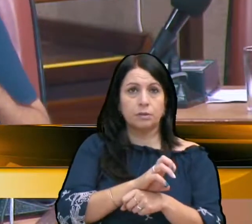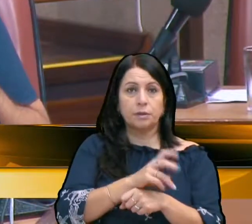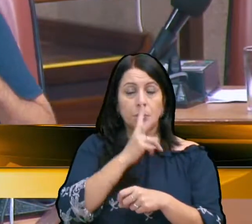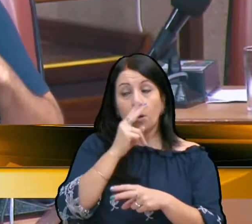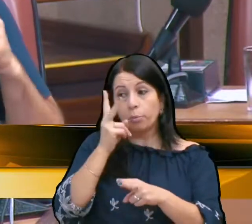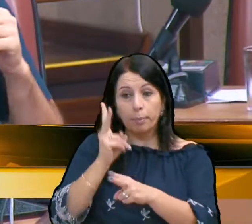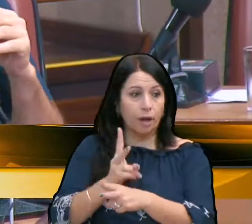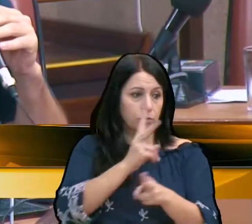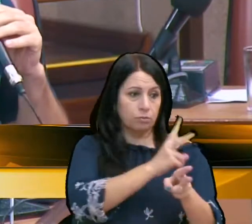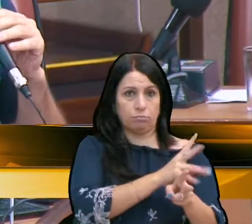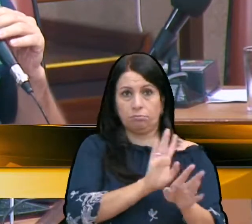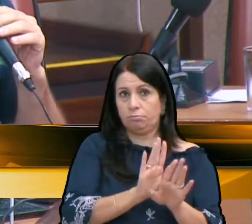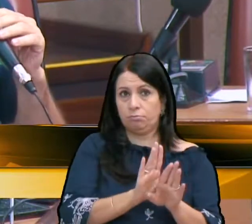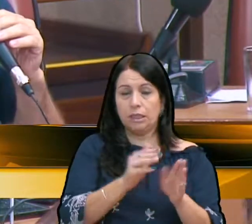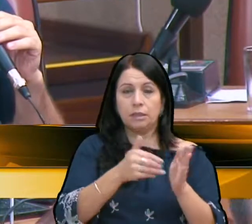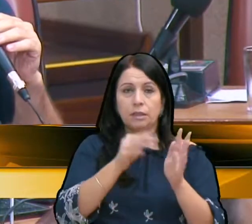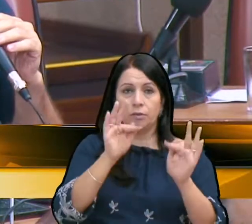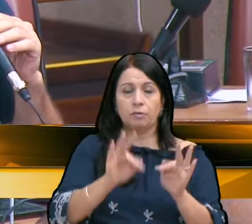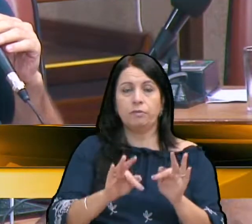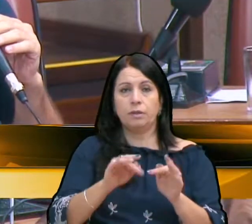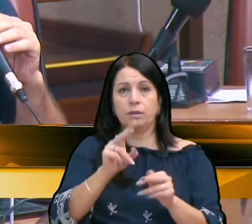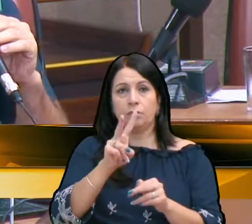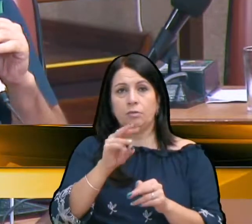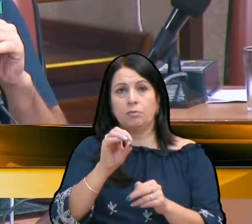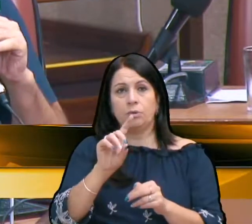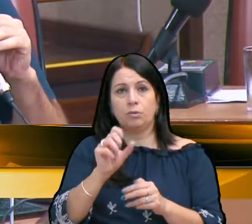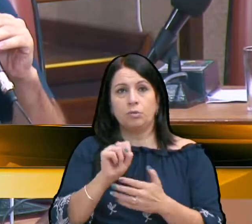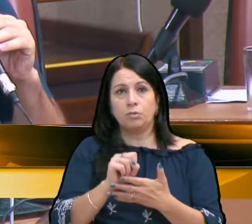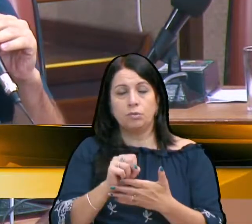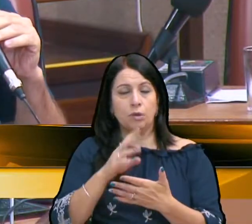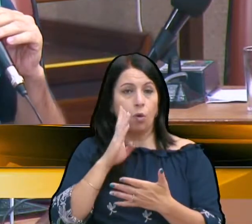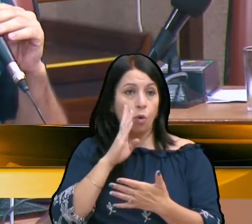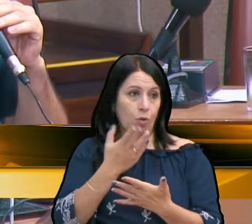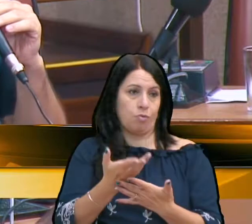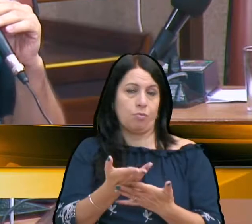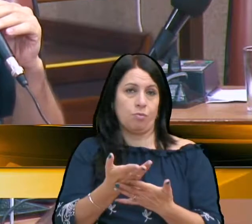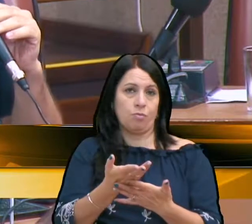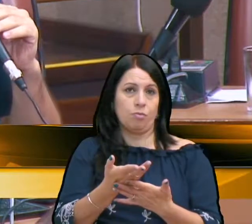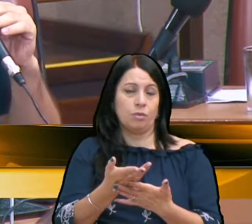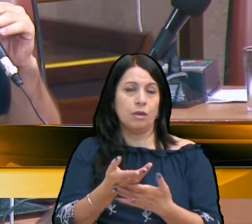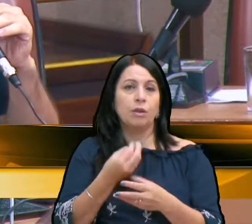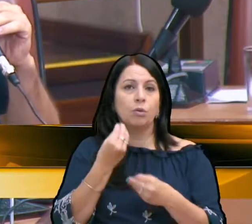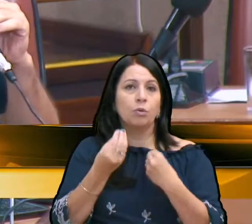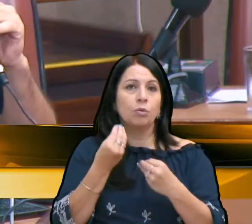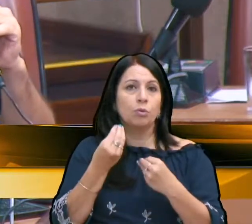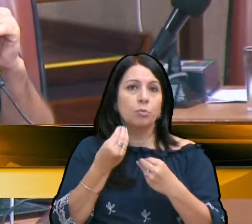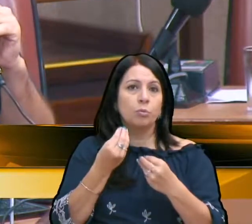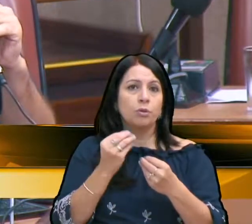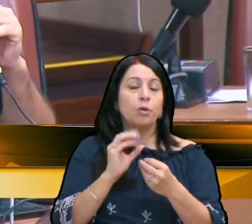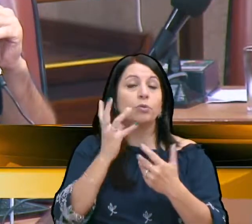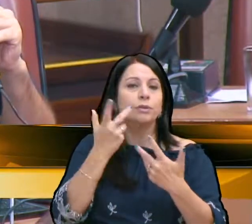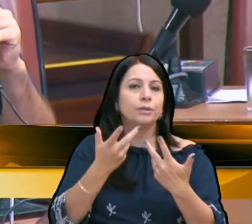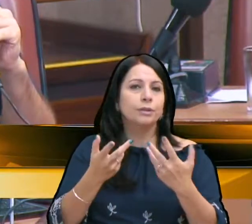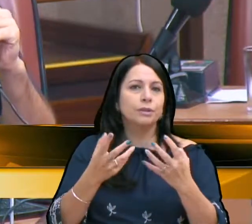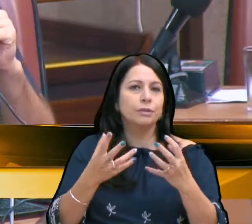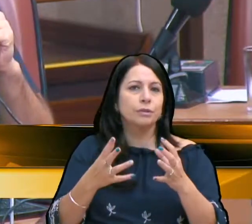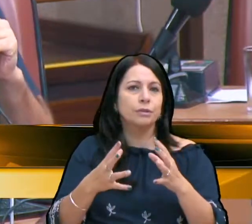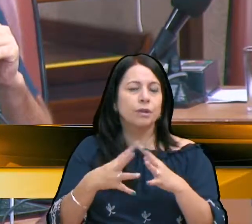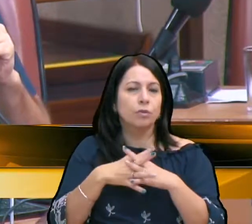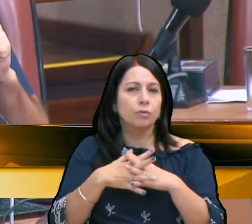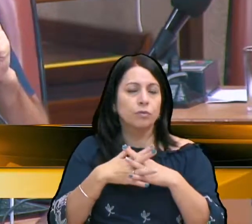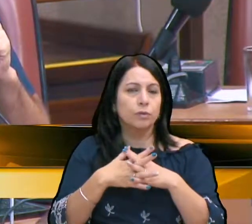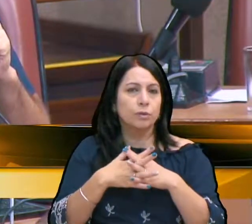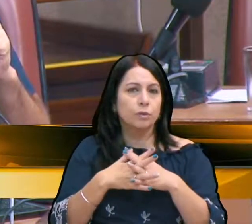permuta. Até o final de 2018, olha, veja bem, a comoção social que está se criando nessas escolas, nessas